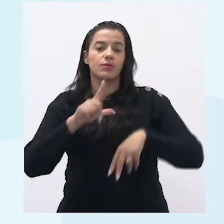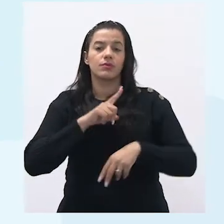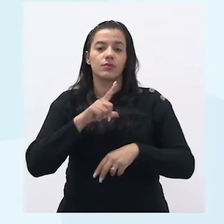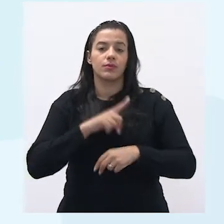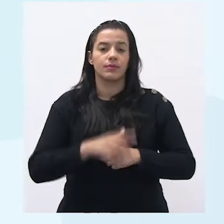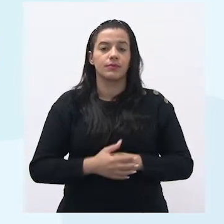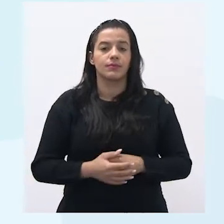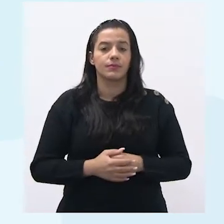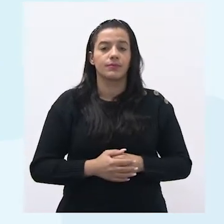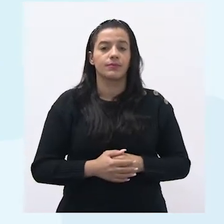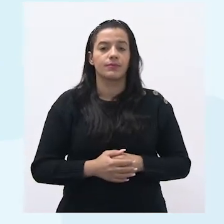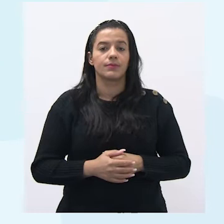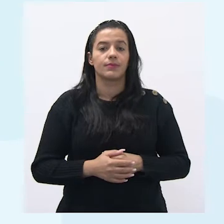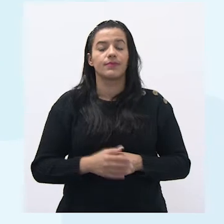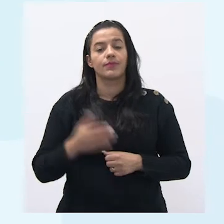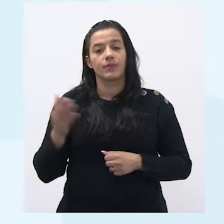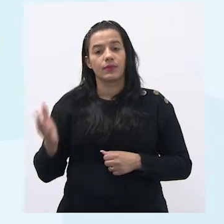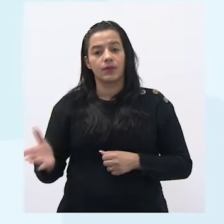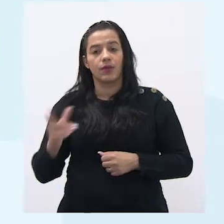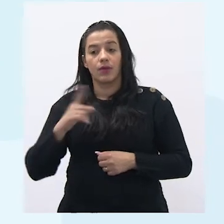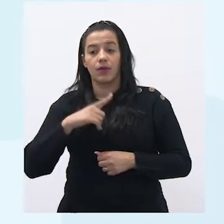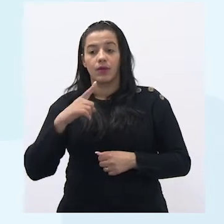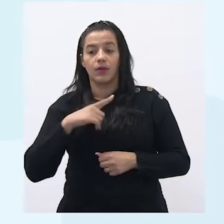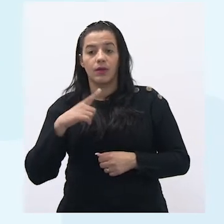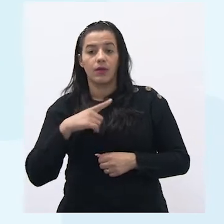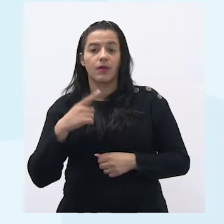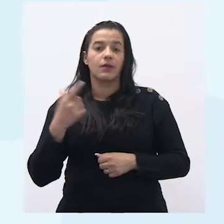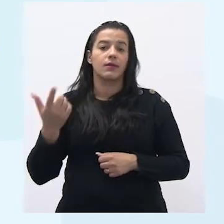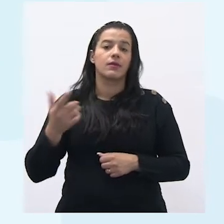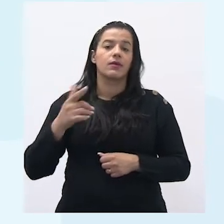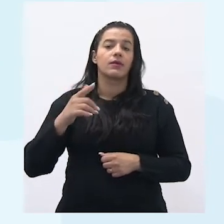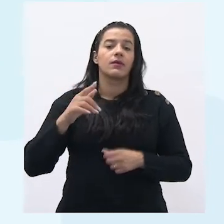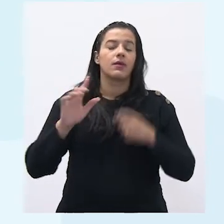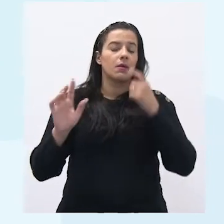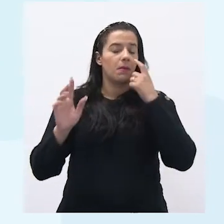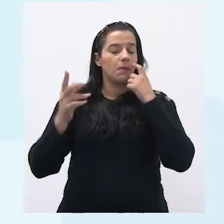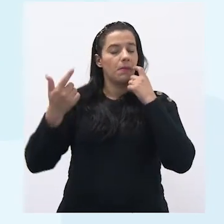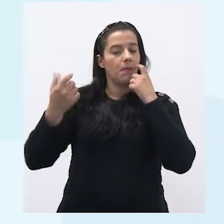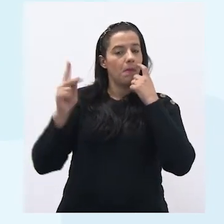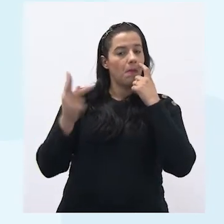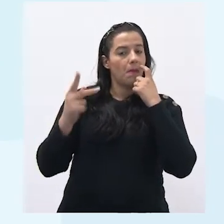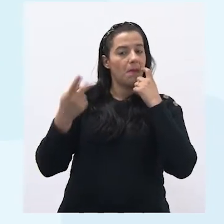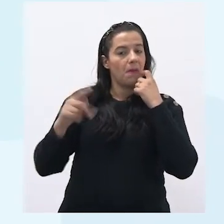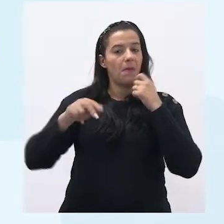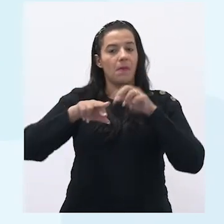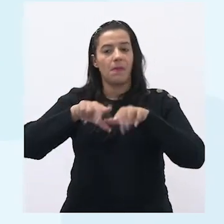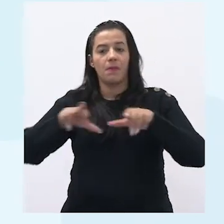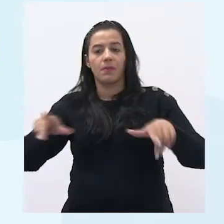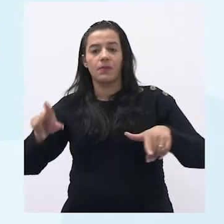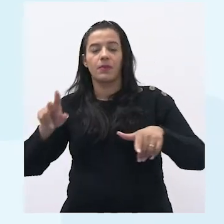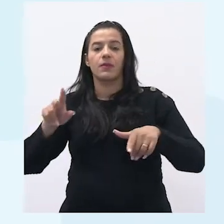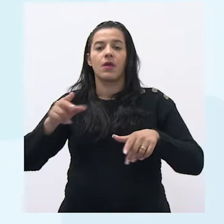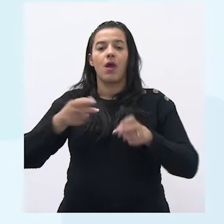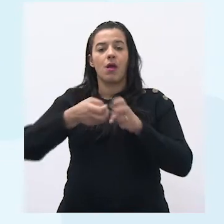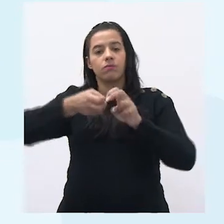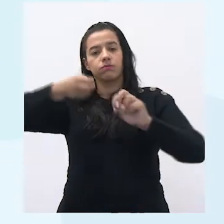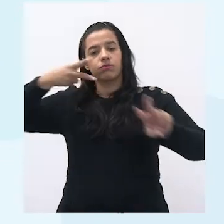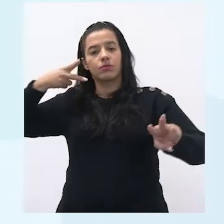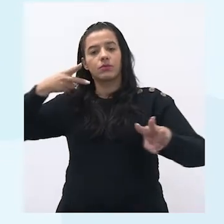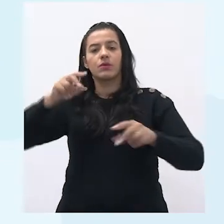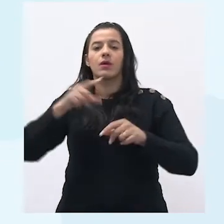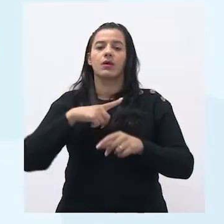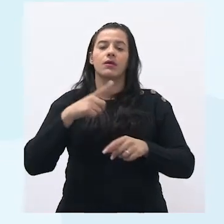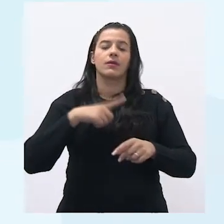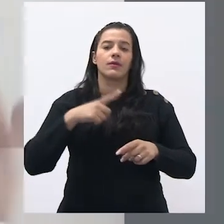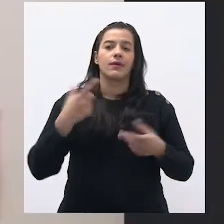aí, as nossas estudantes LGBTQIA+, as meninas, as mulheres do EJA, as mulheres indígenas, as mulheres